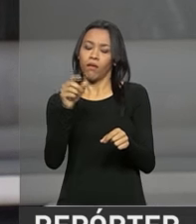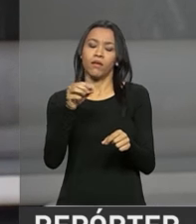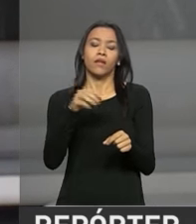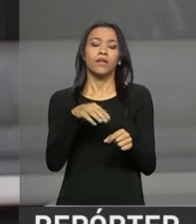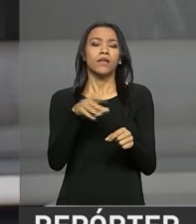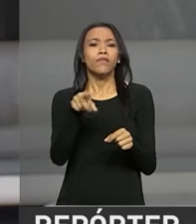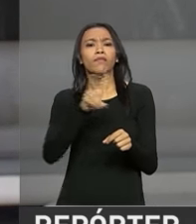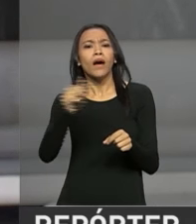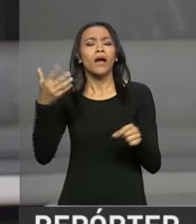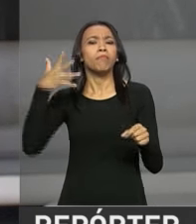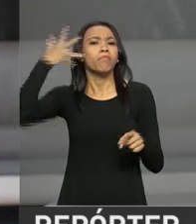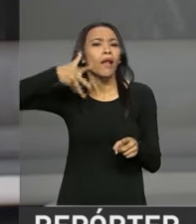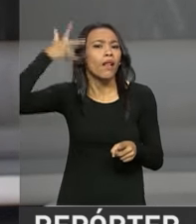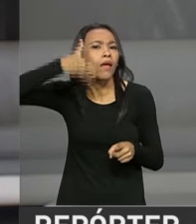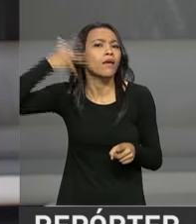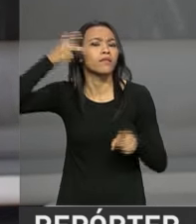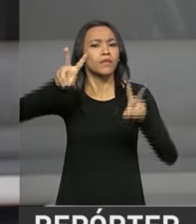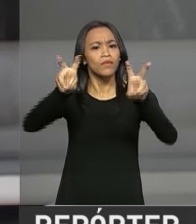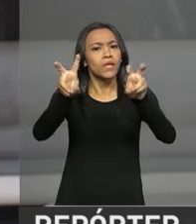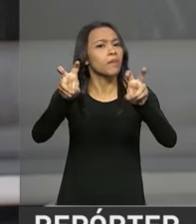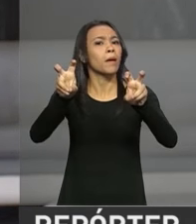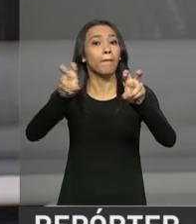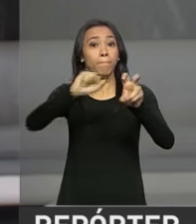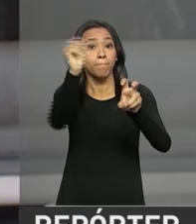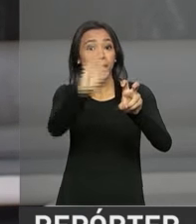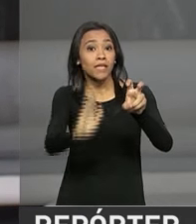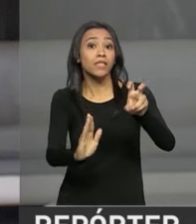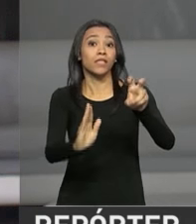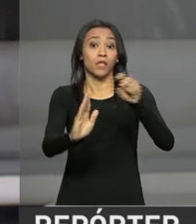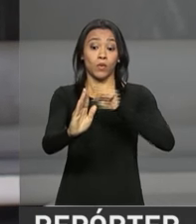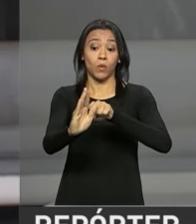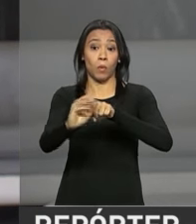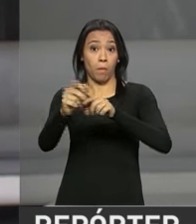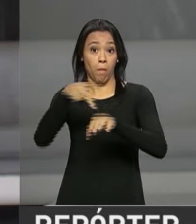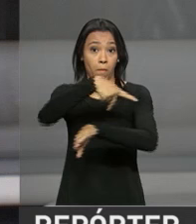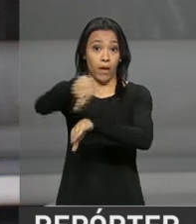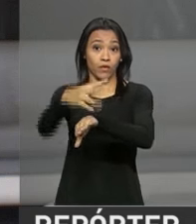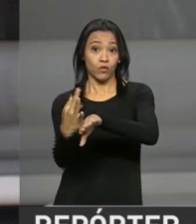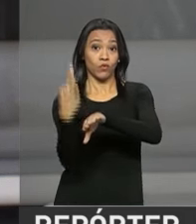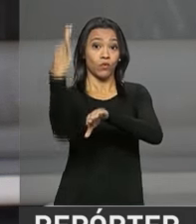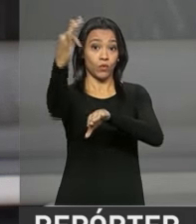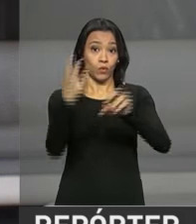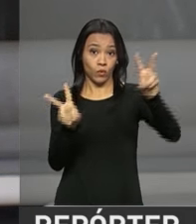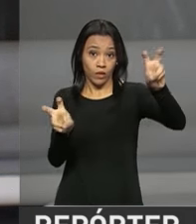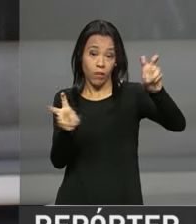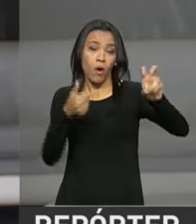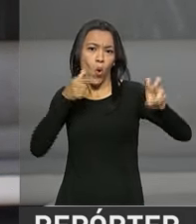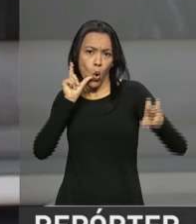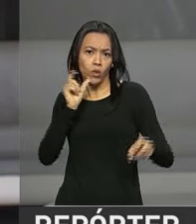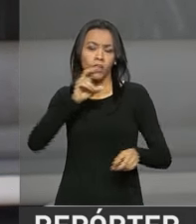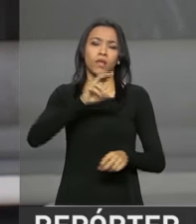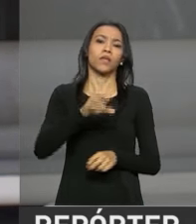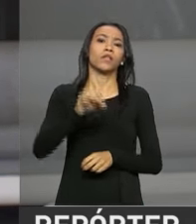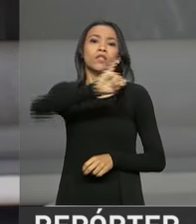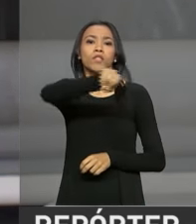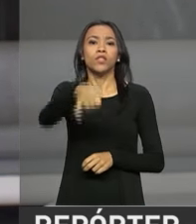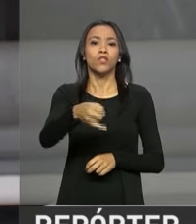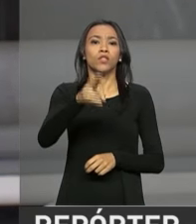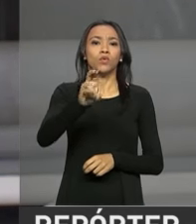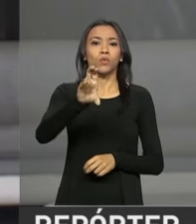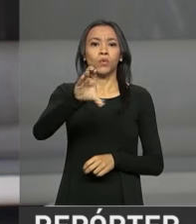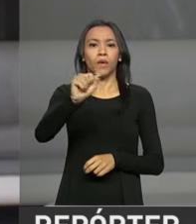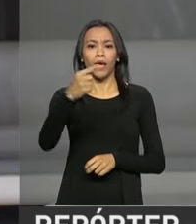vai participar da palestra que tem o tema Brasil, o País do Futuro. Ontem, Romero Jucá nomeou Maria